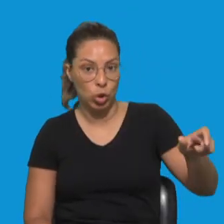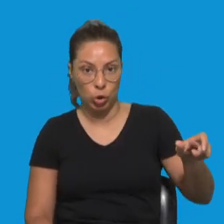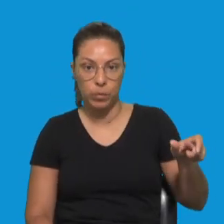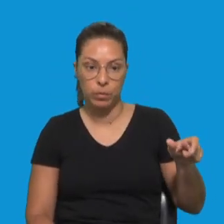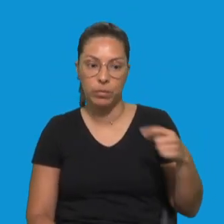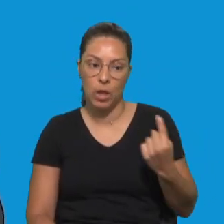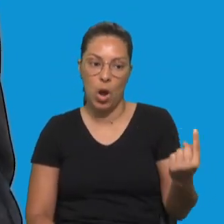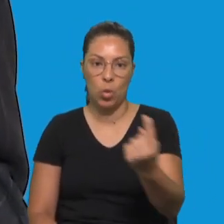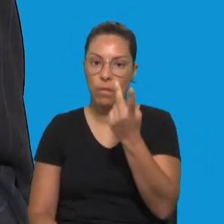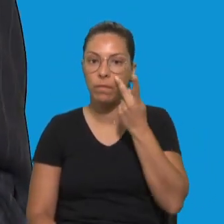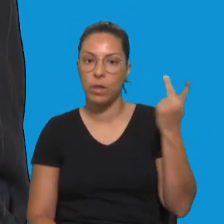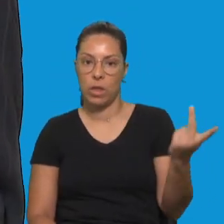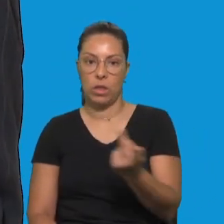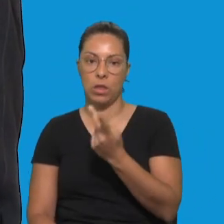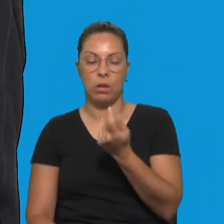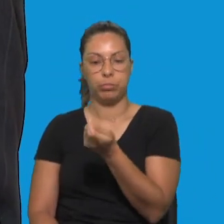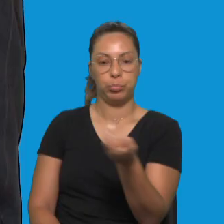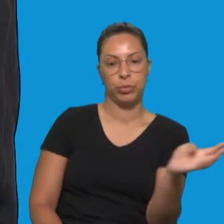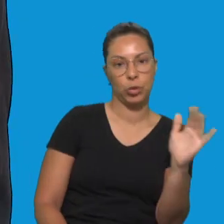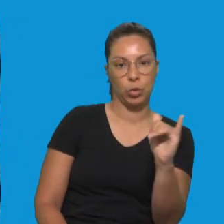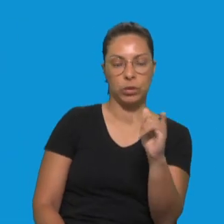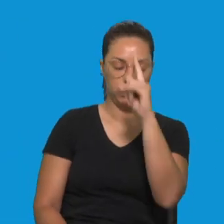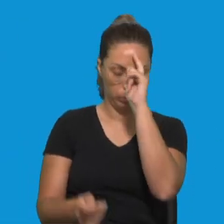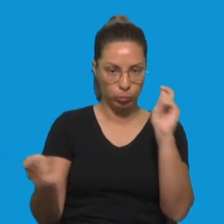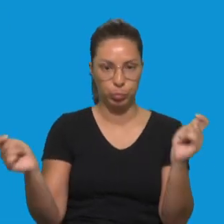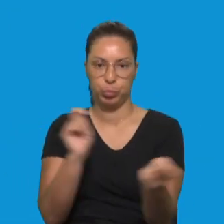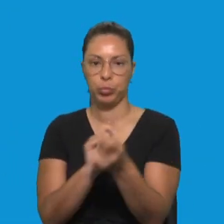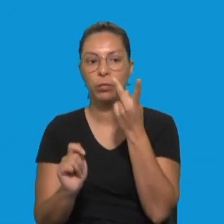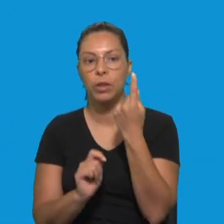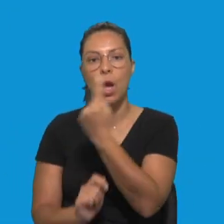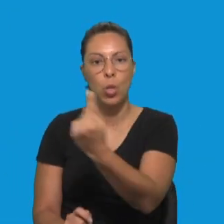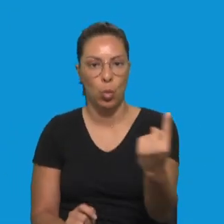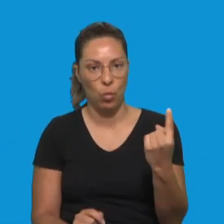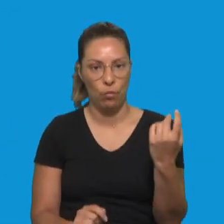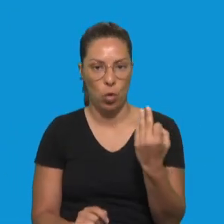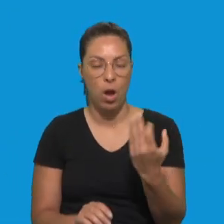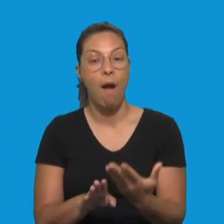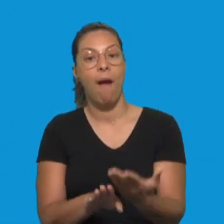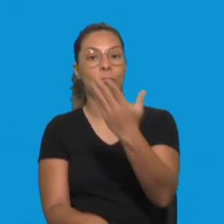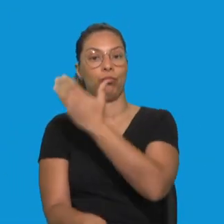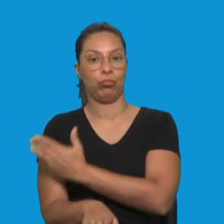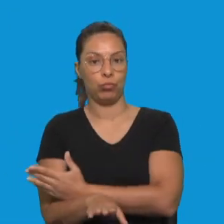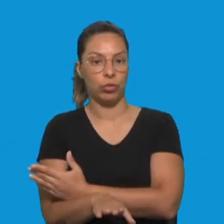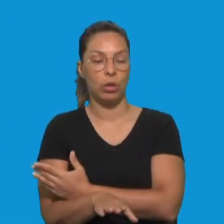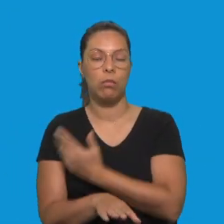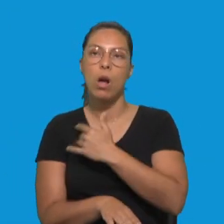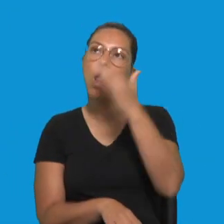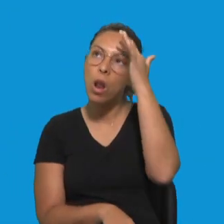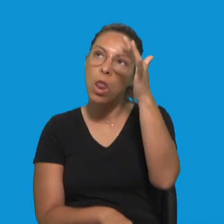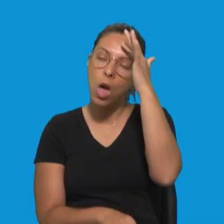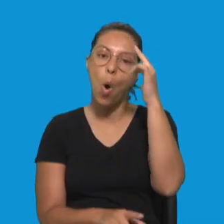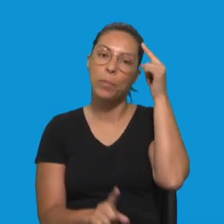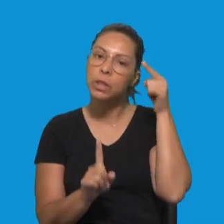discípulos, operou-se uma grande transformação. Ou seja, daquilo que eram os seus projetos pessoais, porventura até as